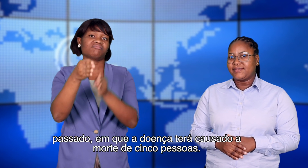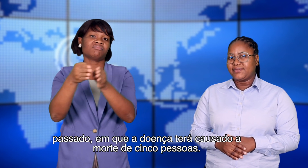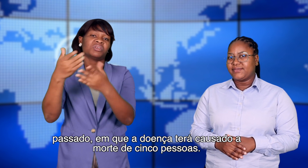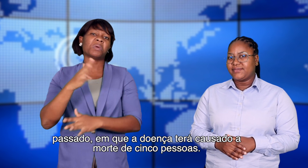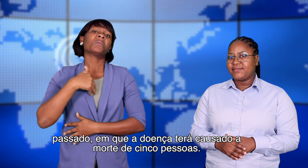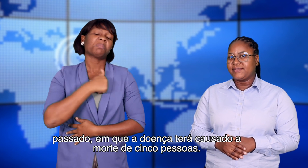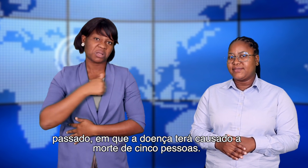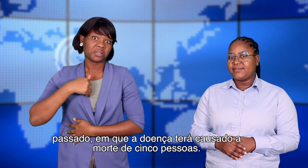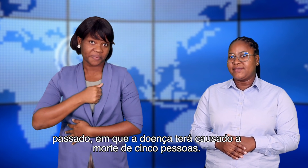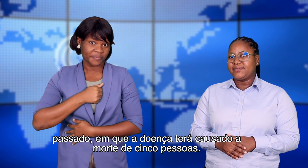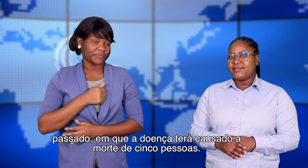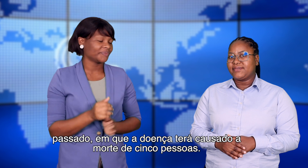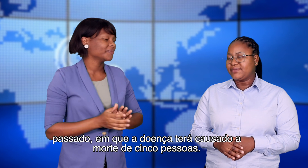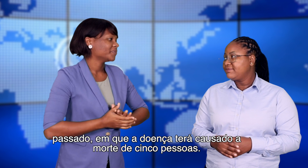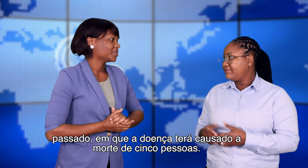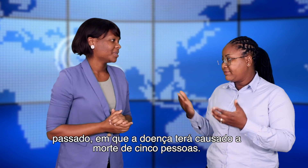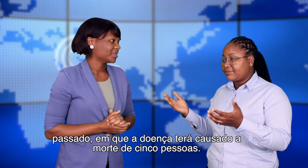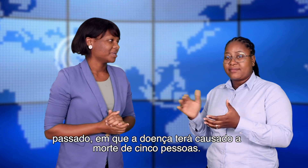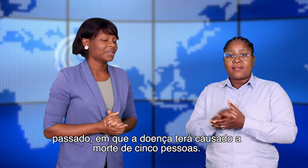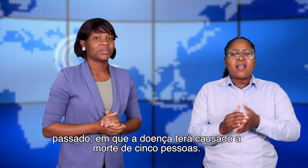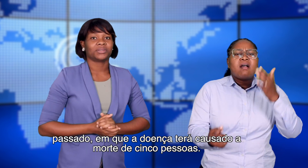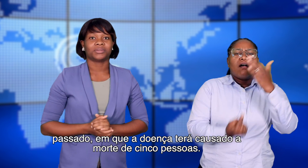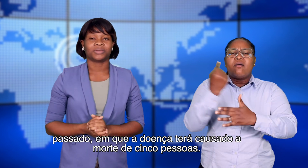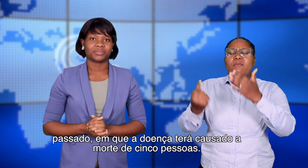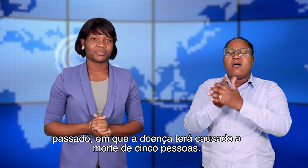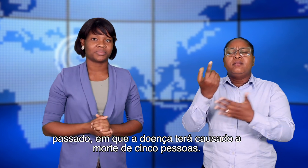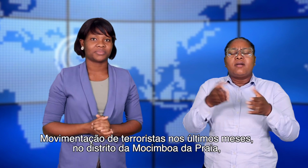doença terá causado a morte de 5 pessoas.